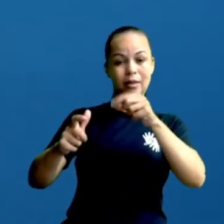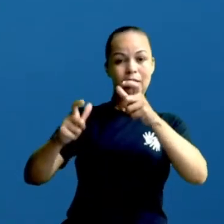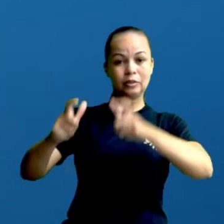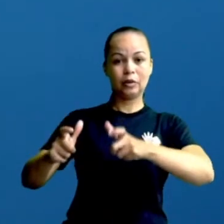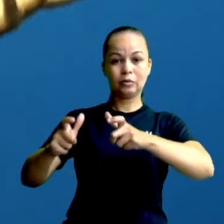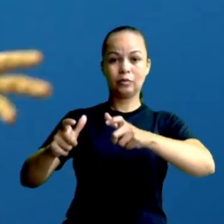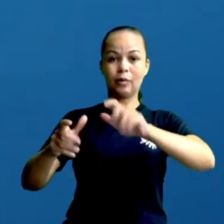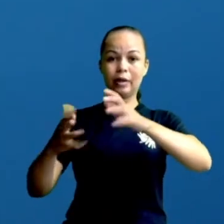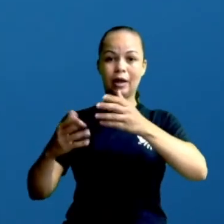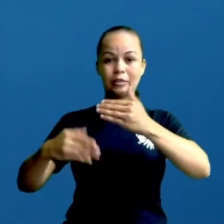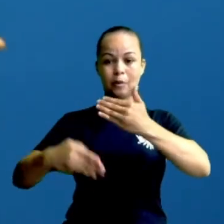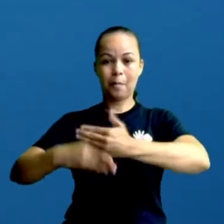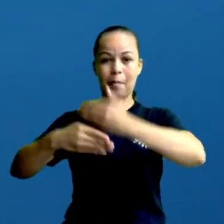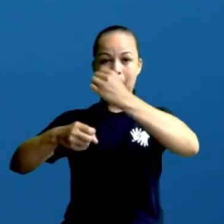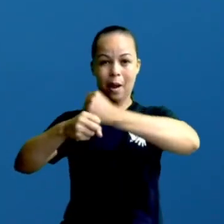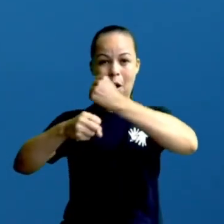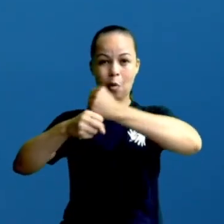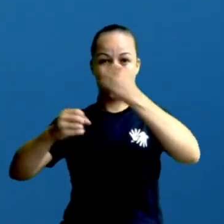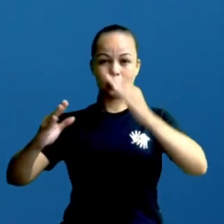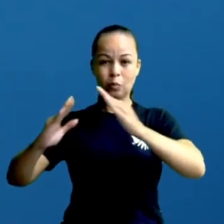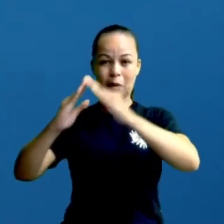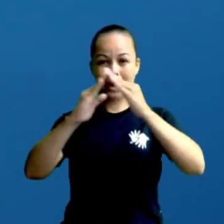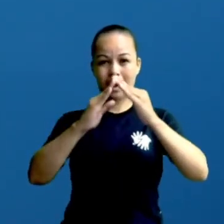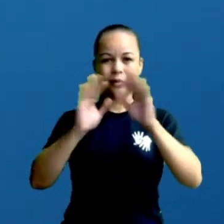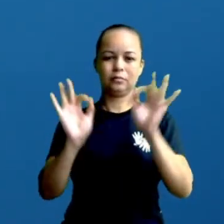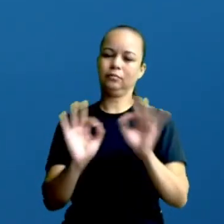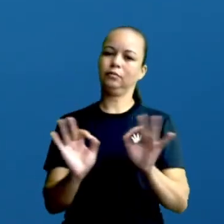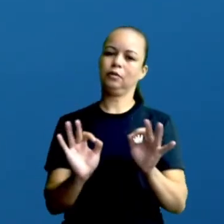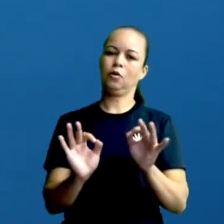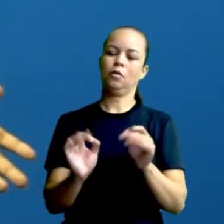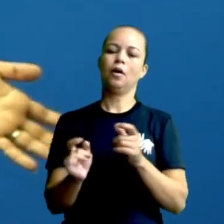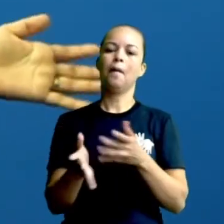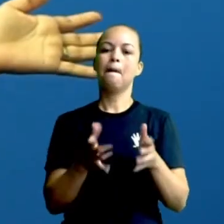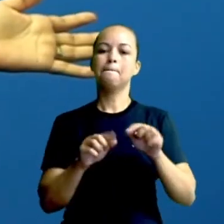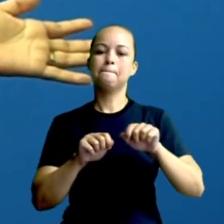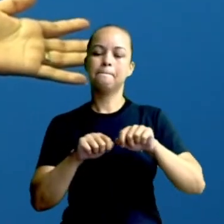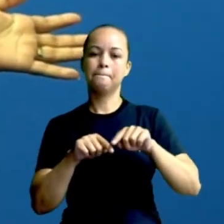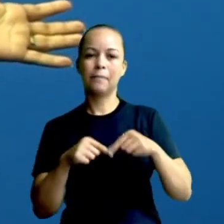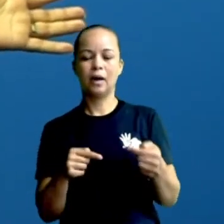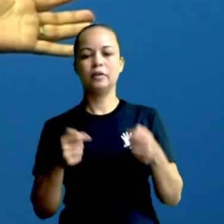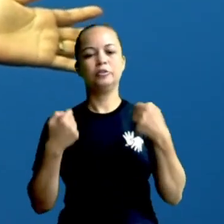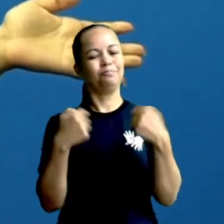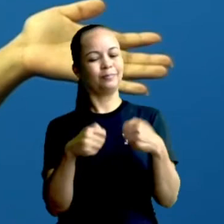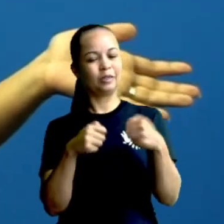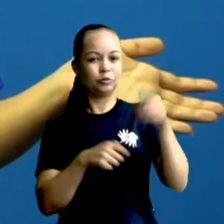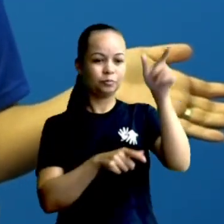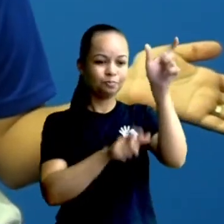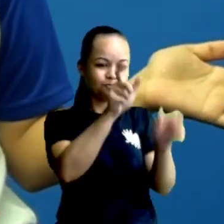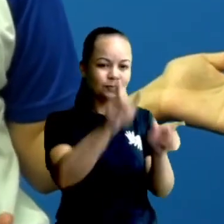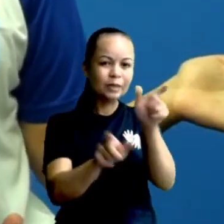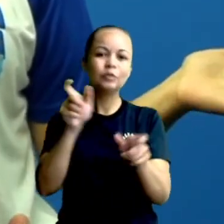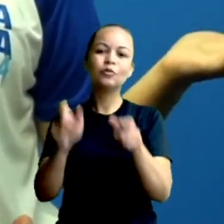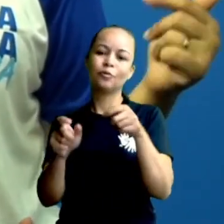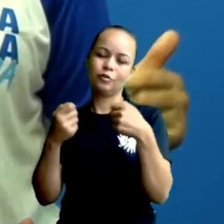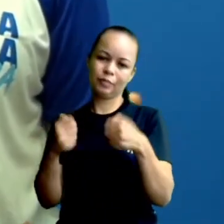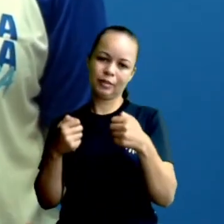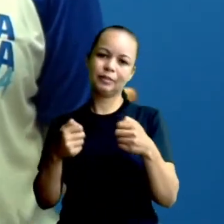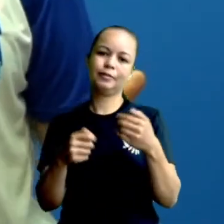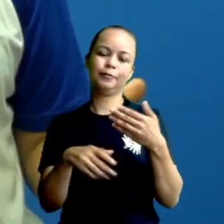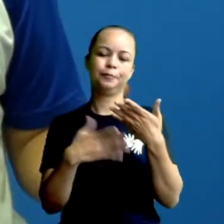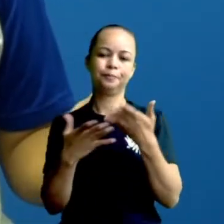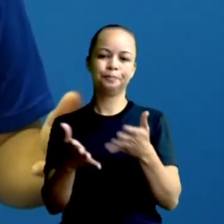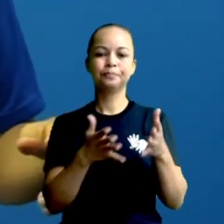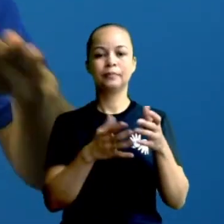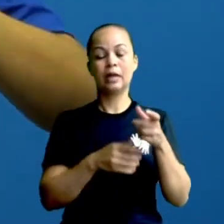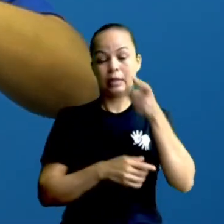para construção, né? Planejado, pensado para aquilo, né? Mas a necessidade faz com que as pessoas estejam naqueles espaços. Então é